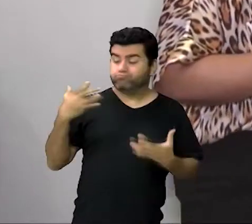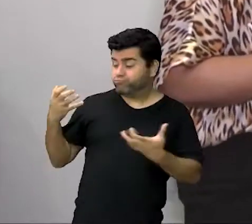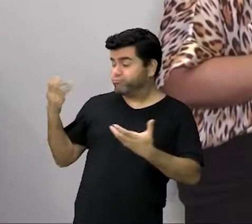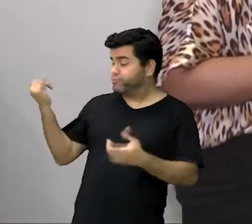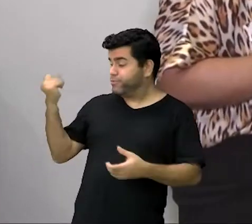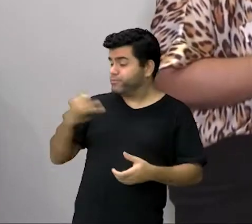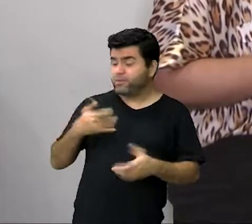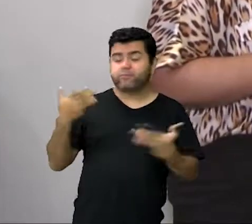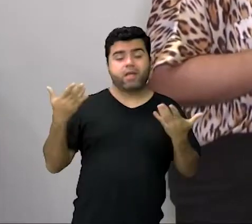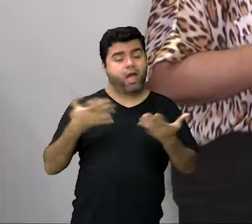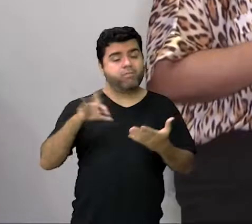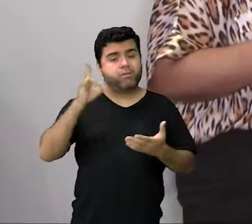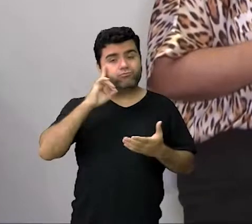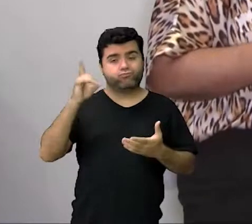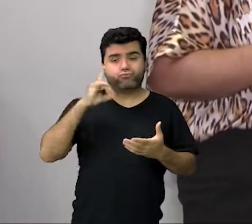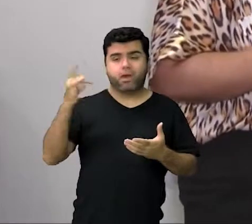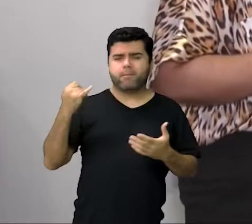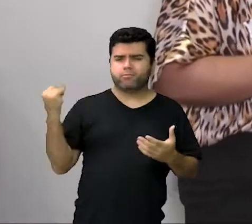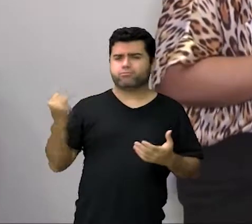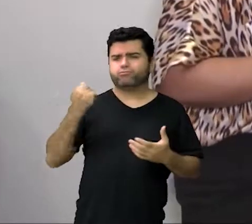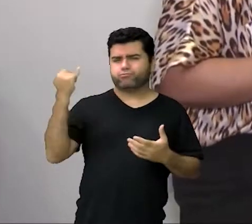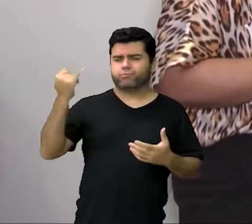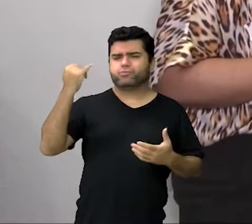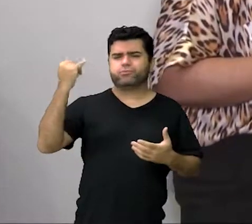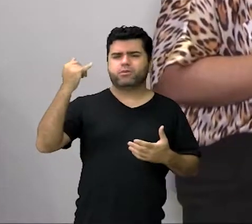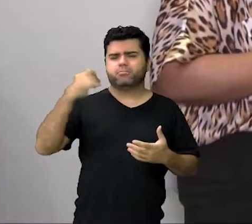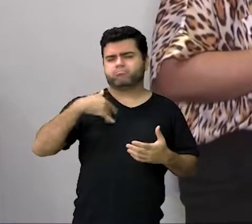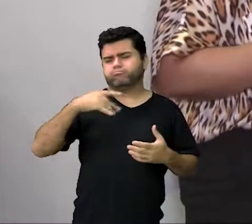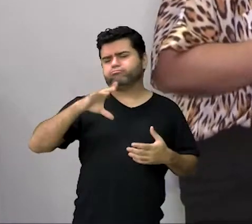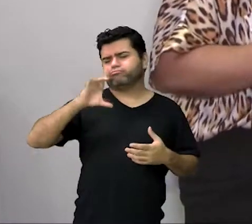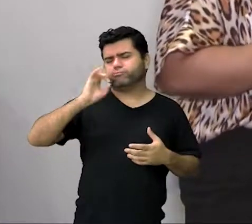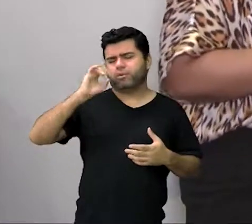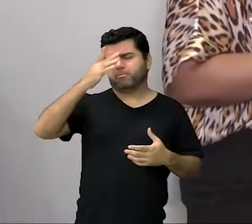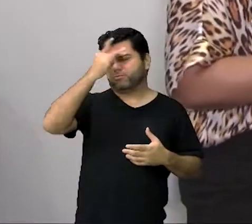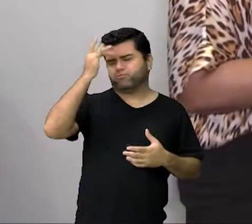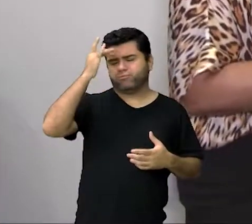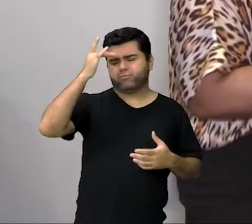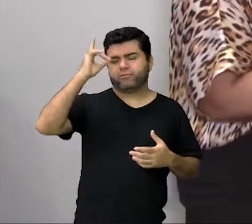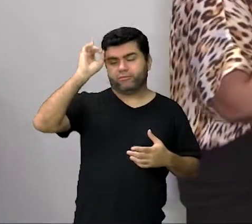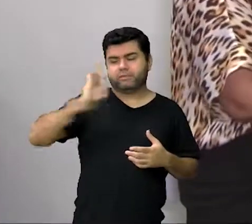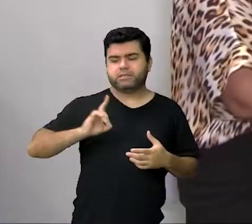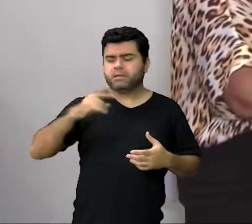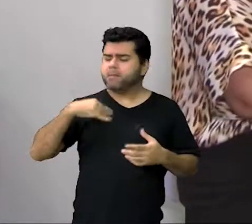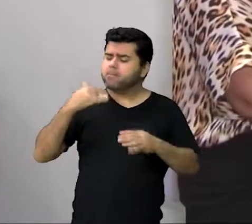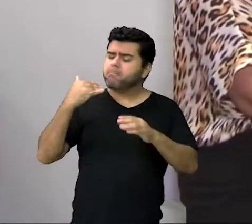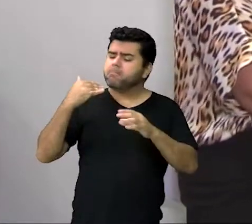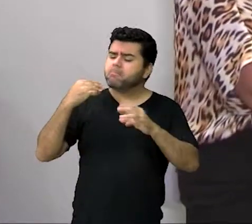dia tão importante, internacional da pessoa com deficiência, qual a mensagem que a senhora deixa?